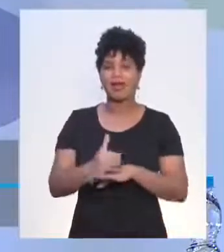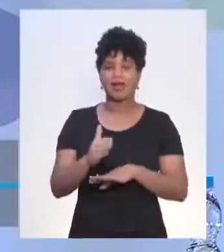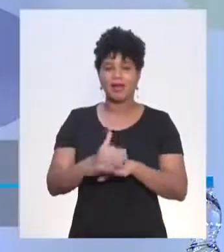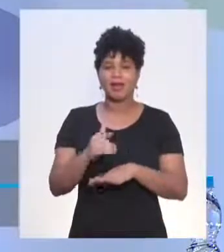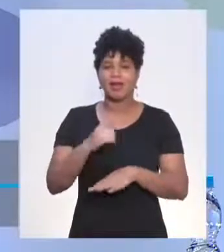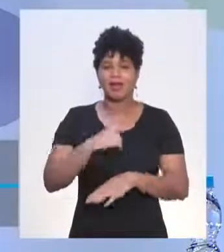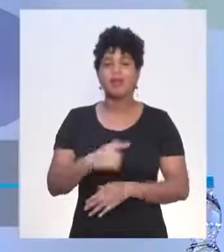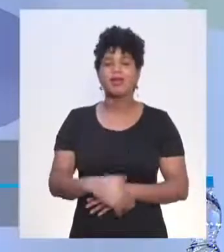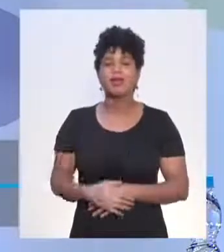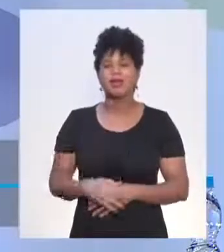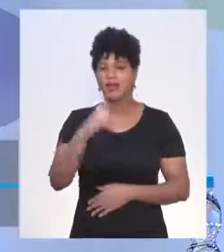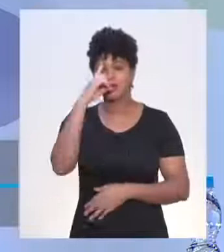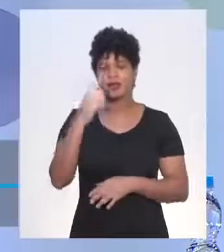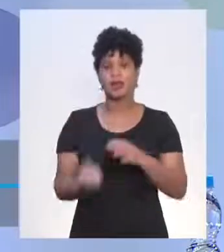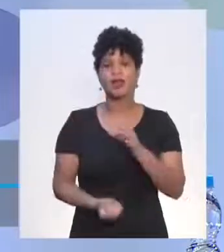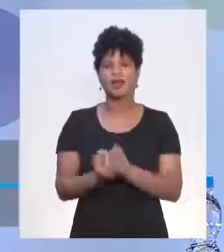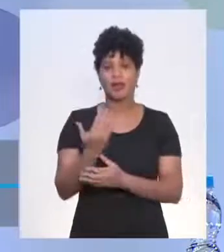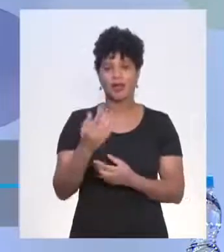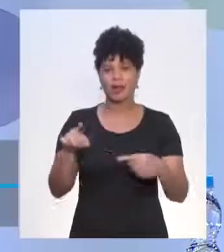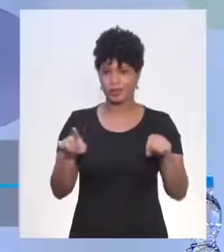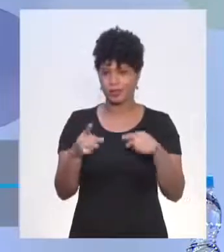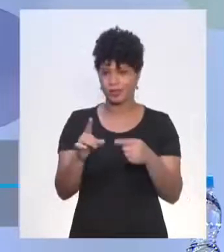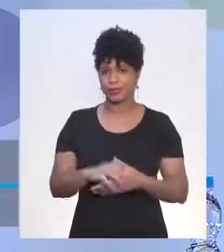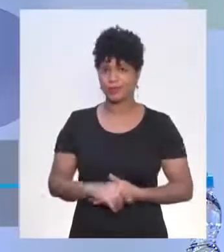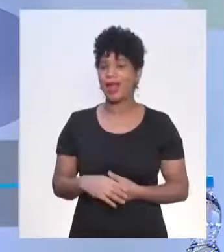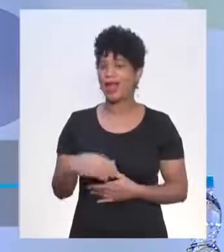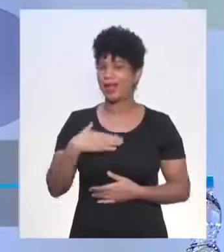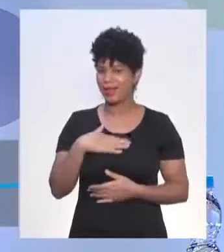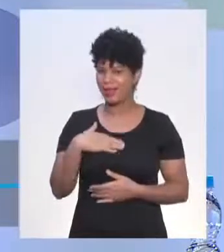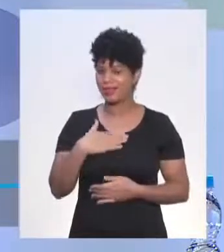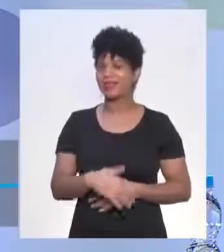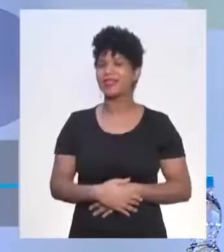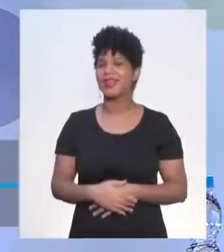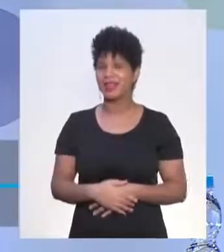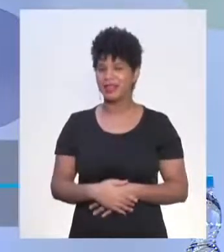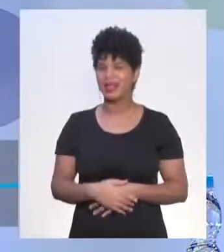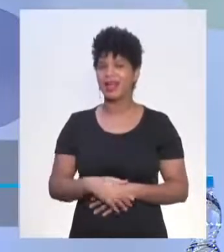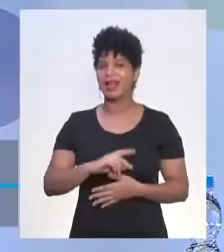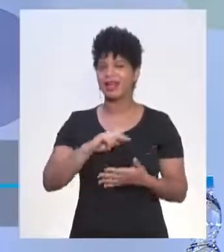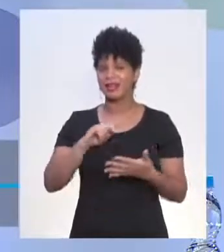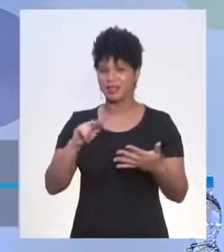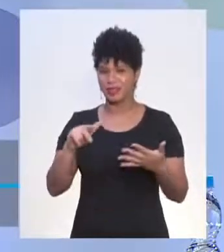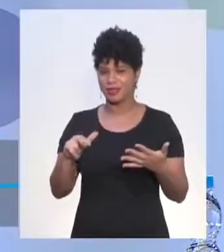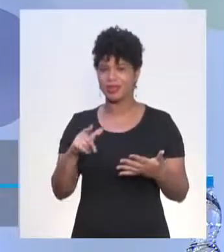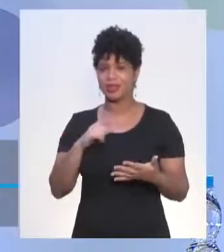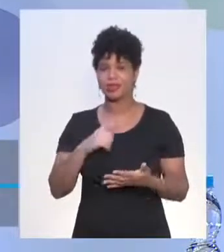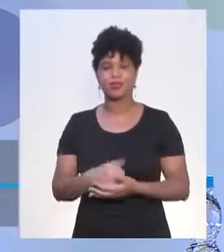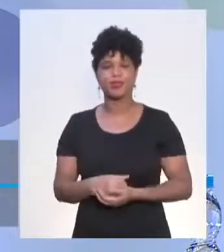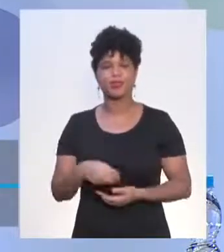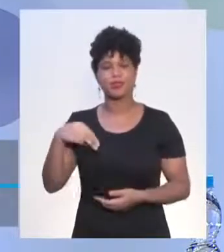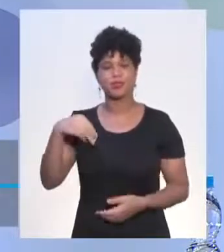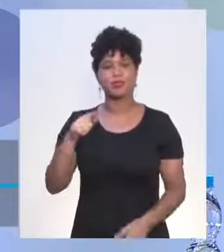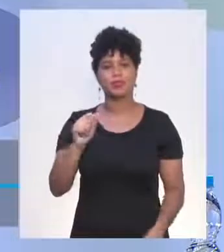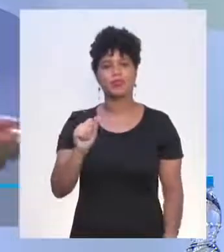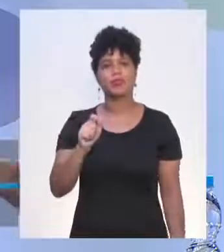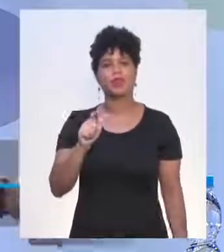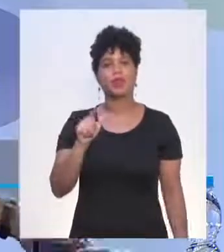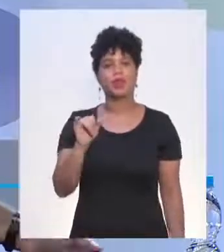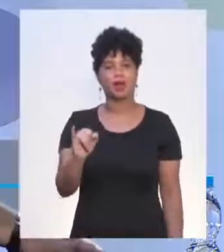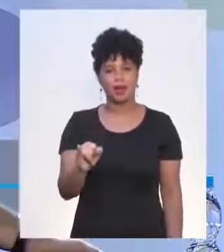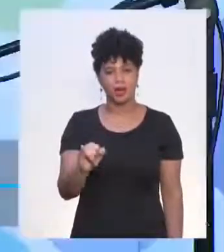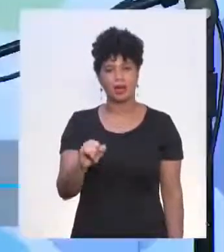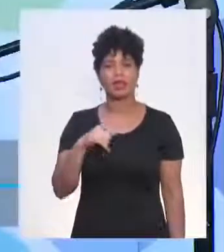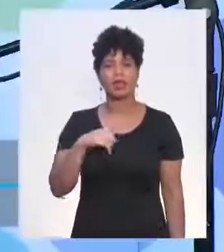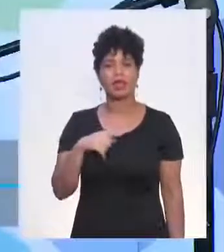composição isso turmas estão indo bem aqui agora tá subindo o monte de coisa legal Magali organização do som e